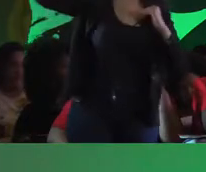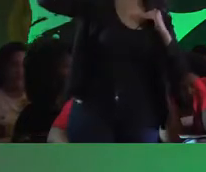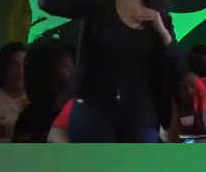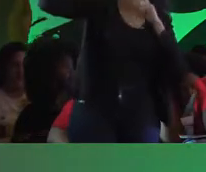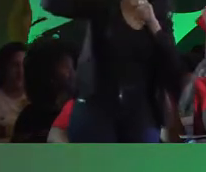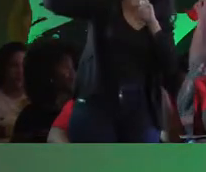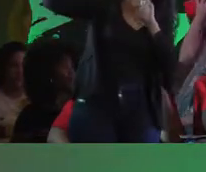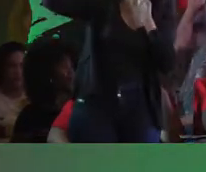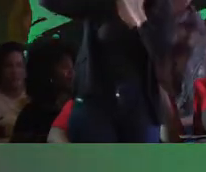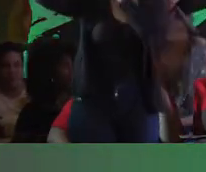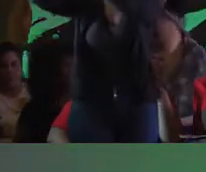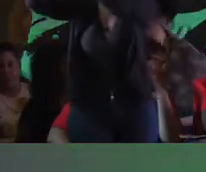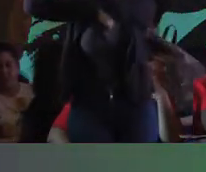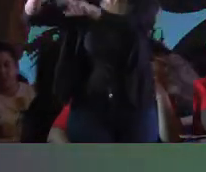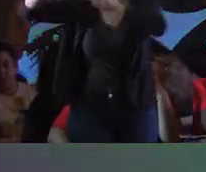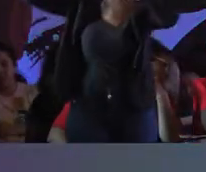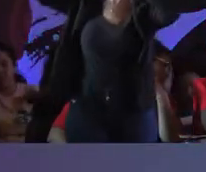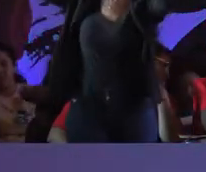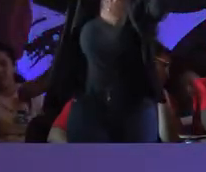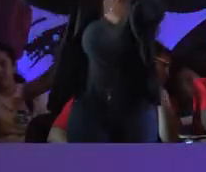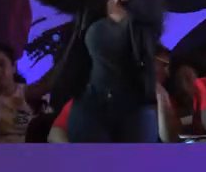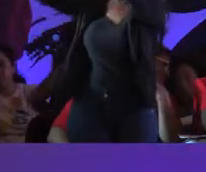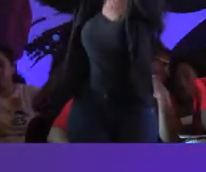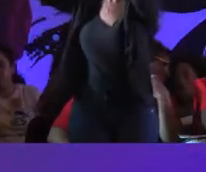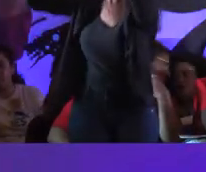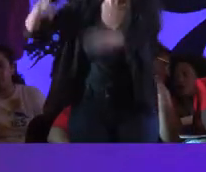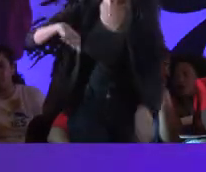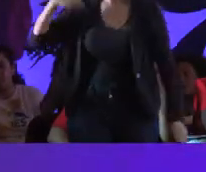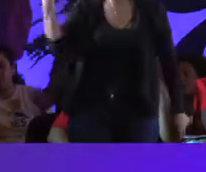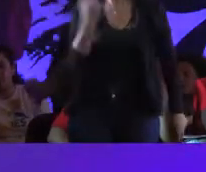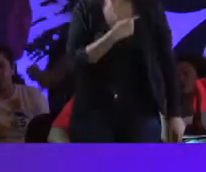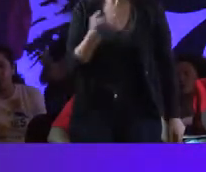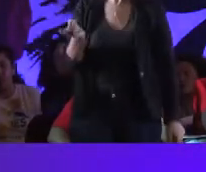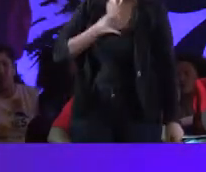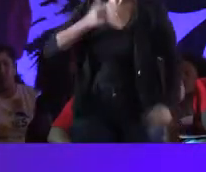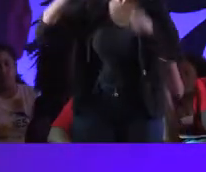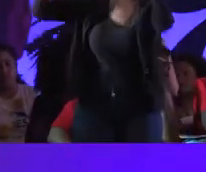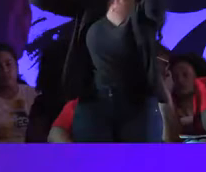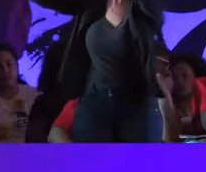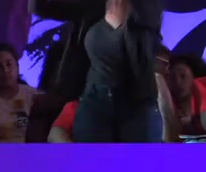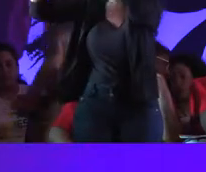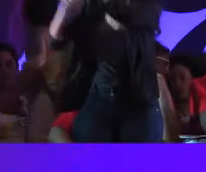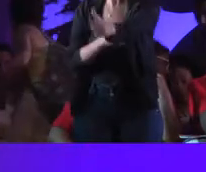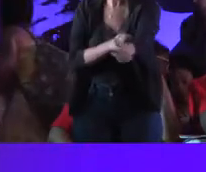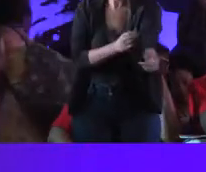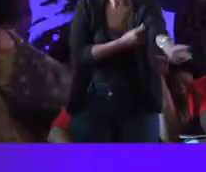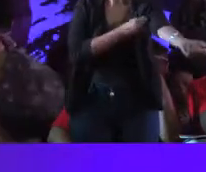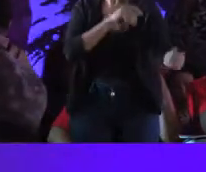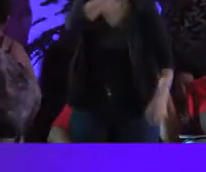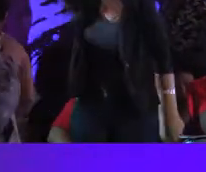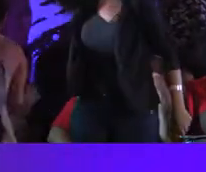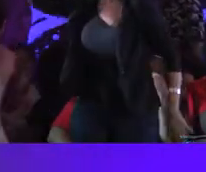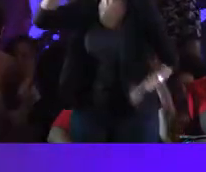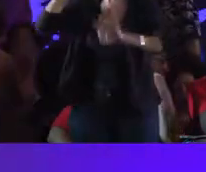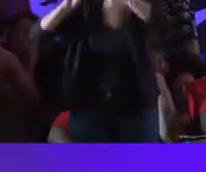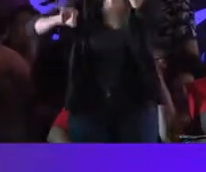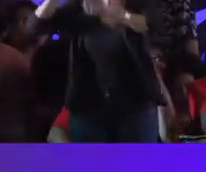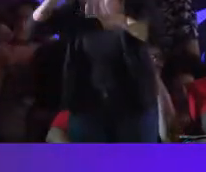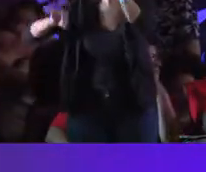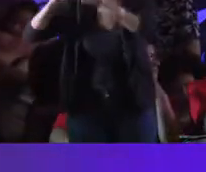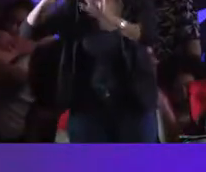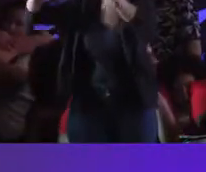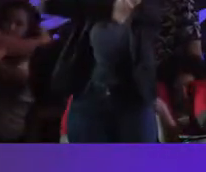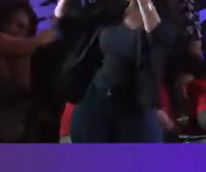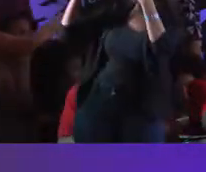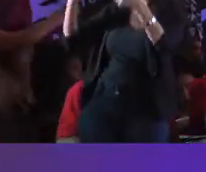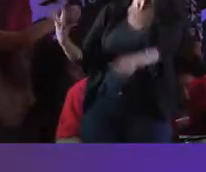em bom som. Nós não temos medo de vocês e a injustiça de vocês não vai